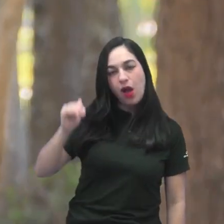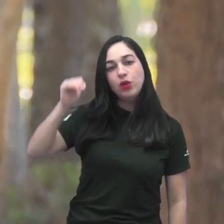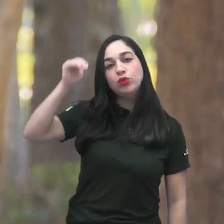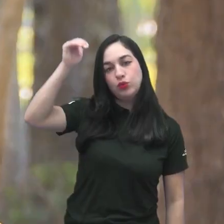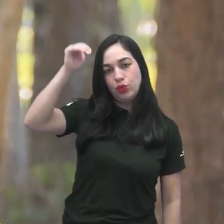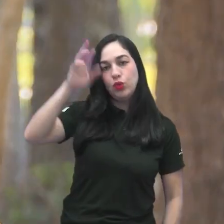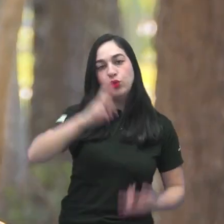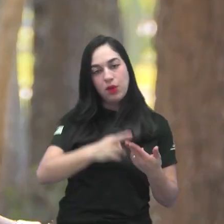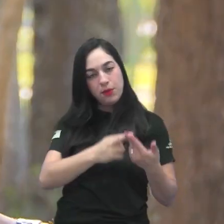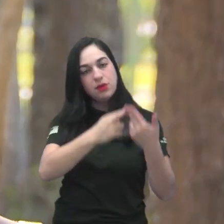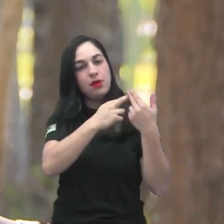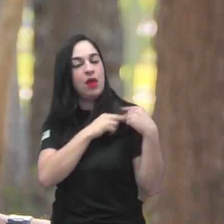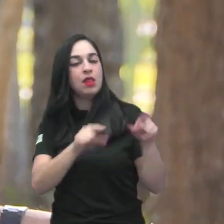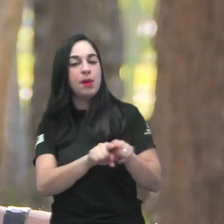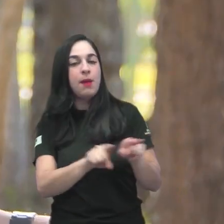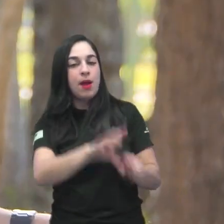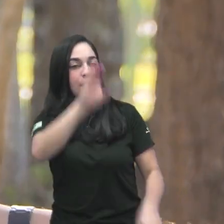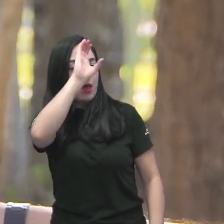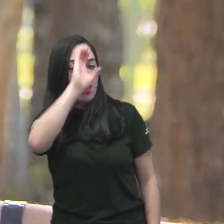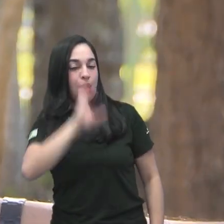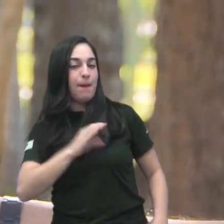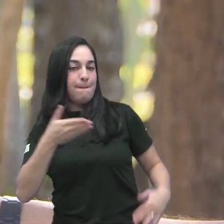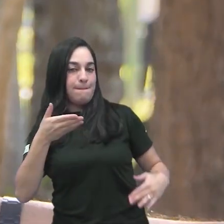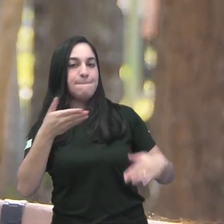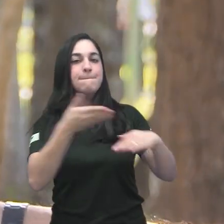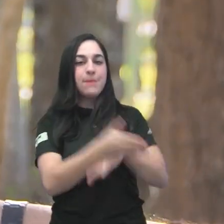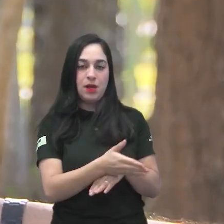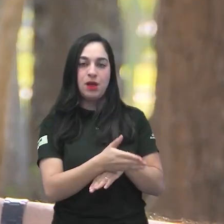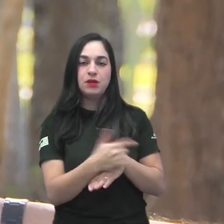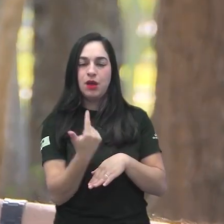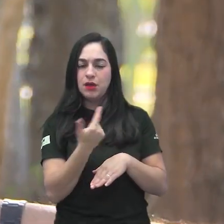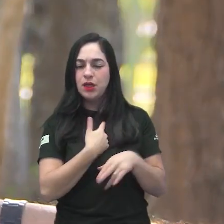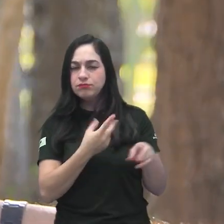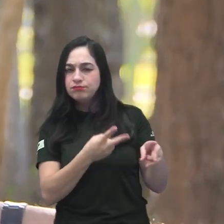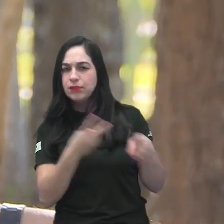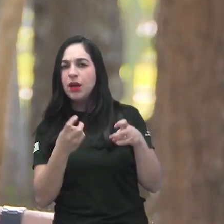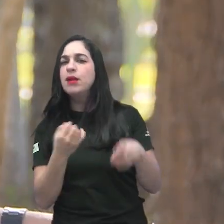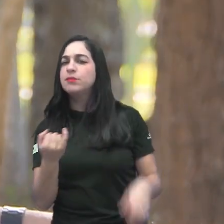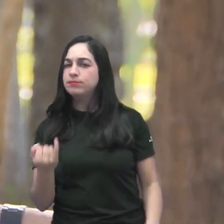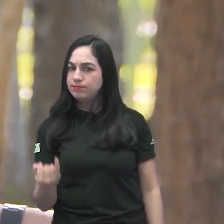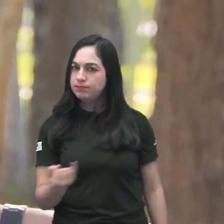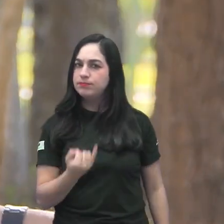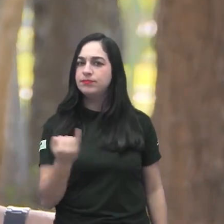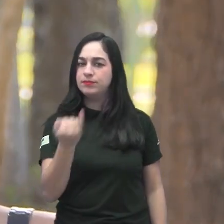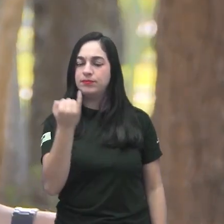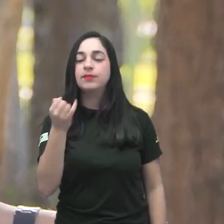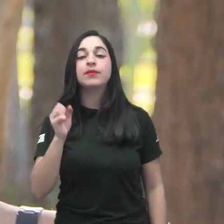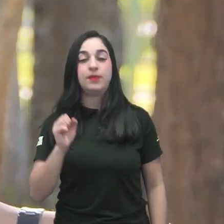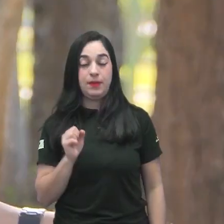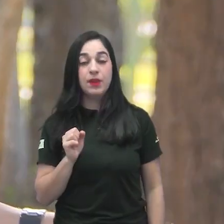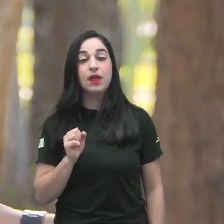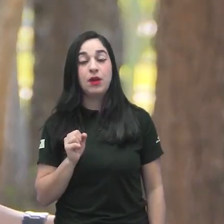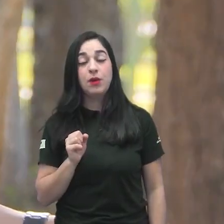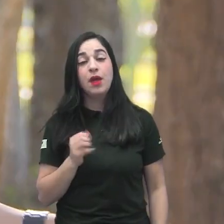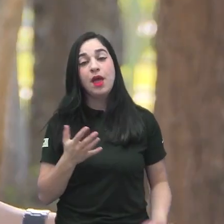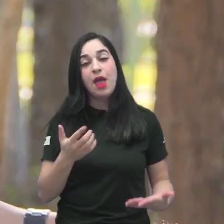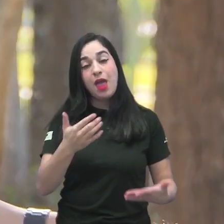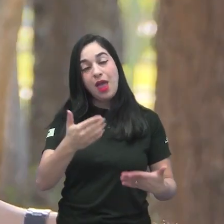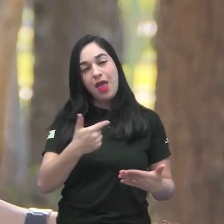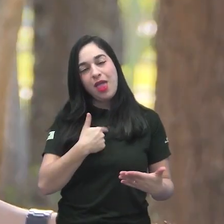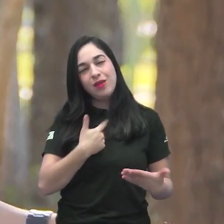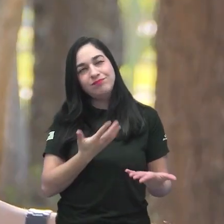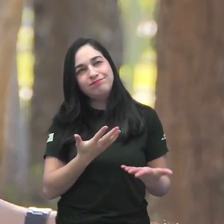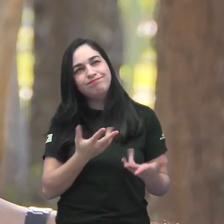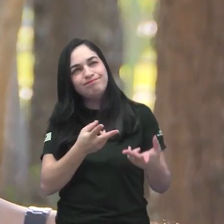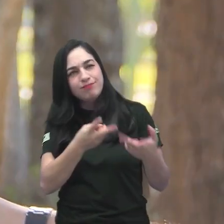também como uma cidadã ativa agora, né? Acho que a gente começa a ter mais ou menos esse senso de responsabilidade mesmo. Então, foi uma das coisas que